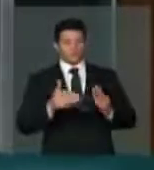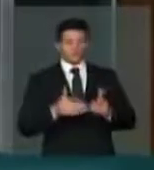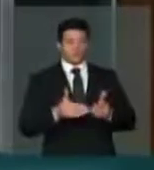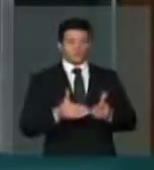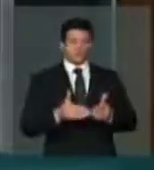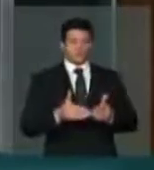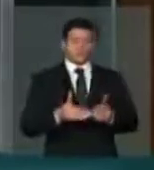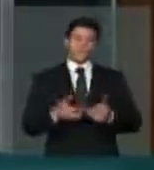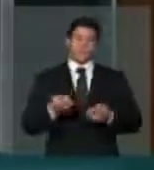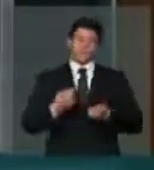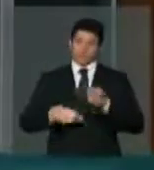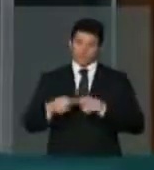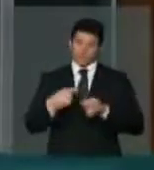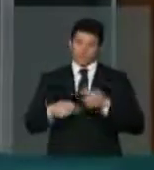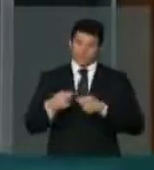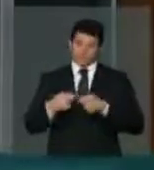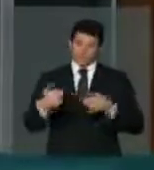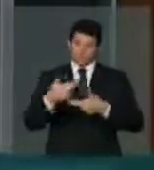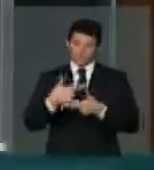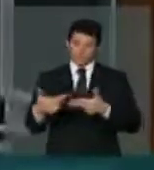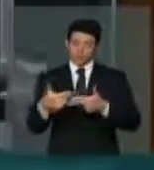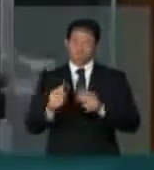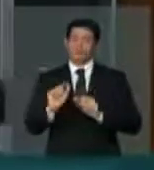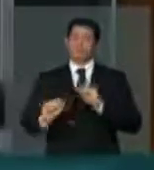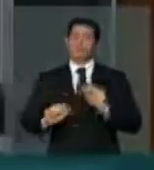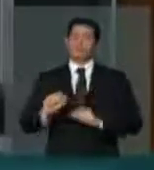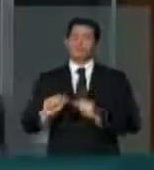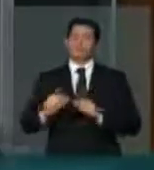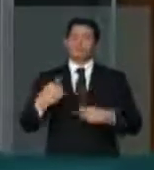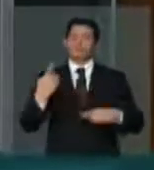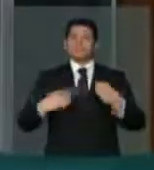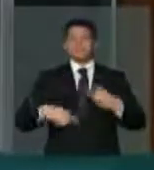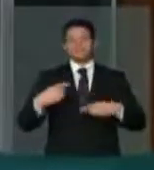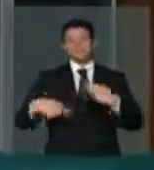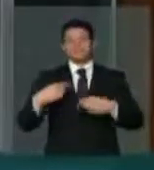respectivos mentores, é de uma mesma discussão.